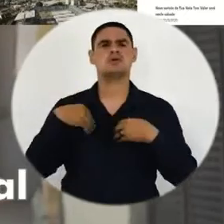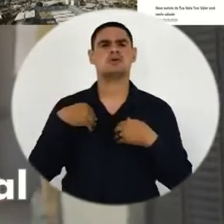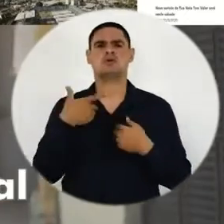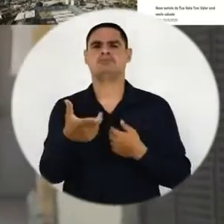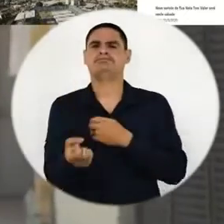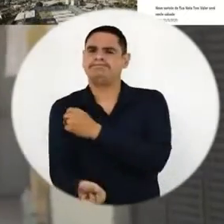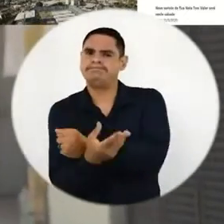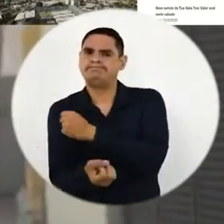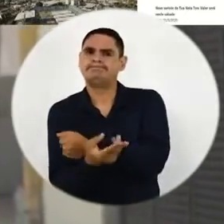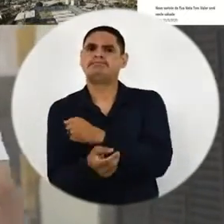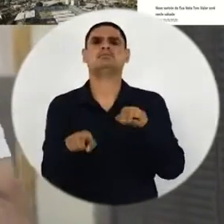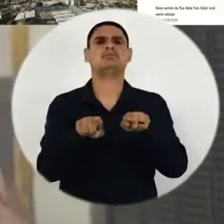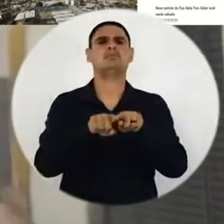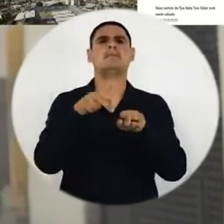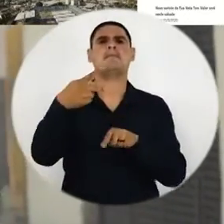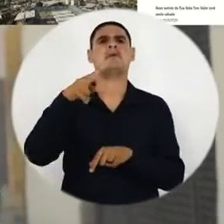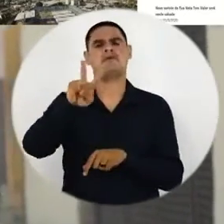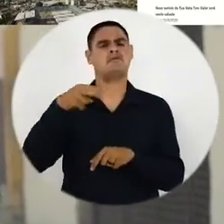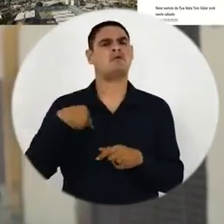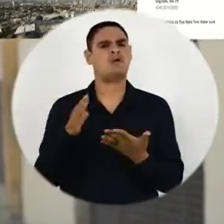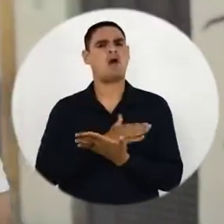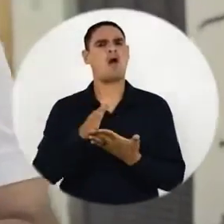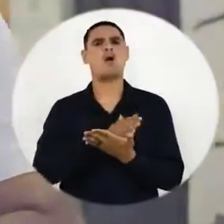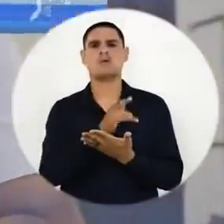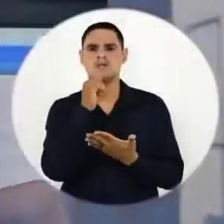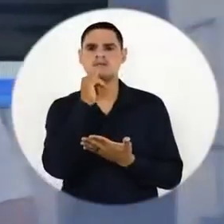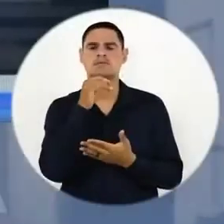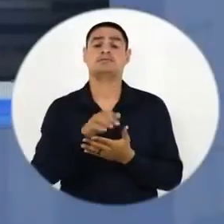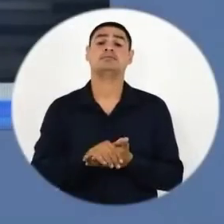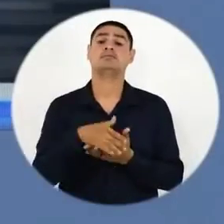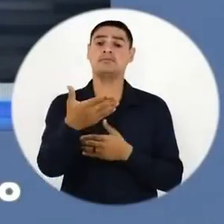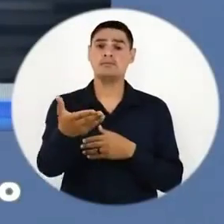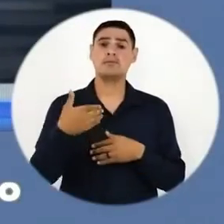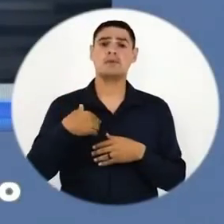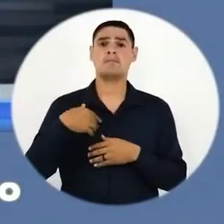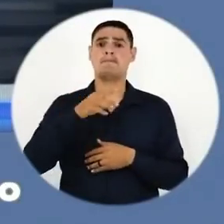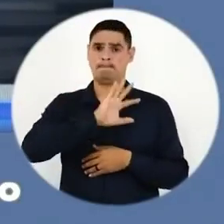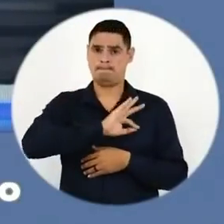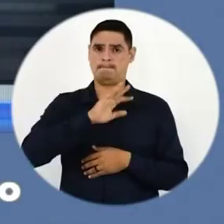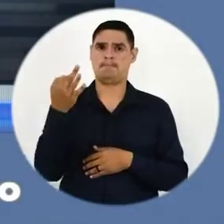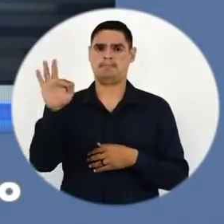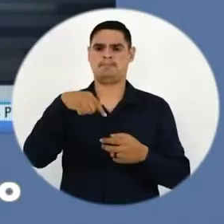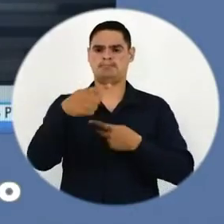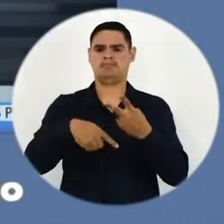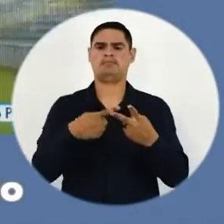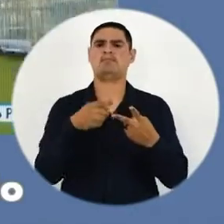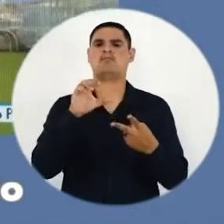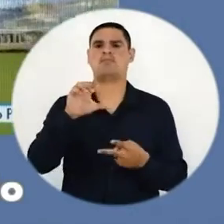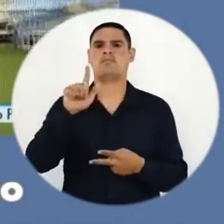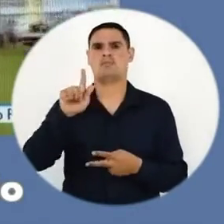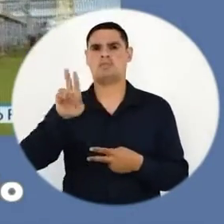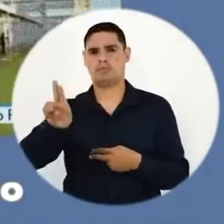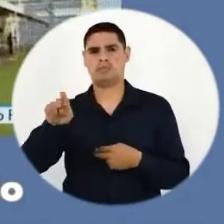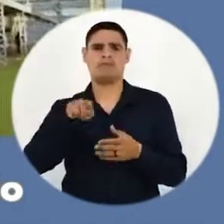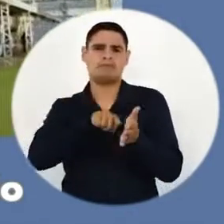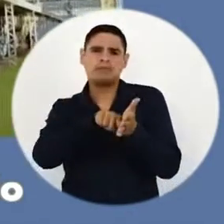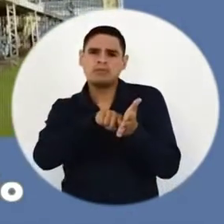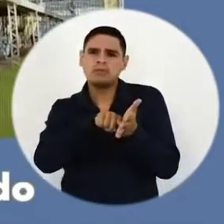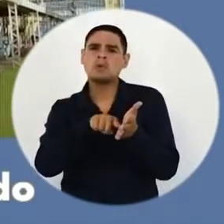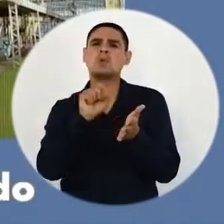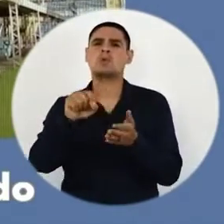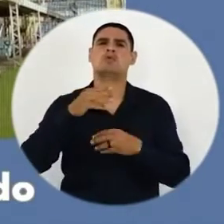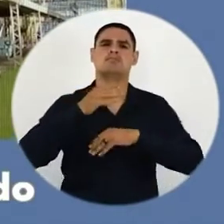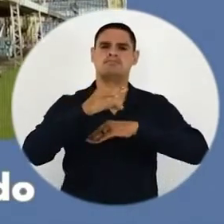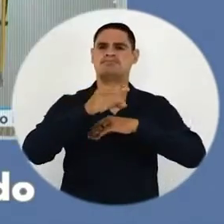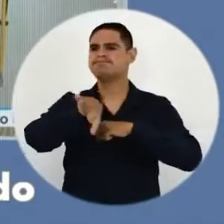corrupção no hospital de campanha do PV são só alguns exemplos. A Polícia Federal e a Controladoria Geral da União investigam um suposto